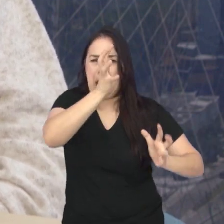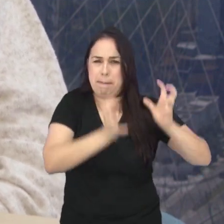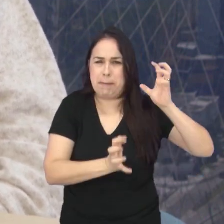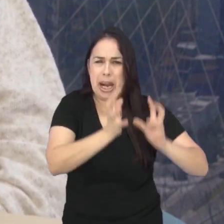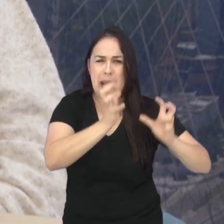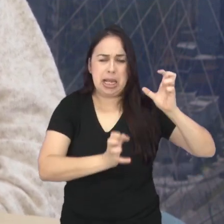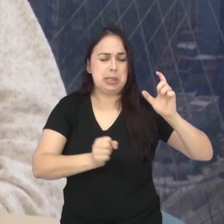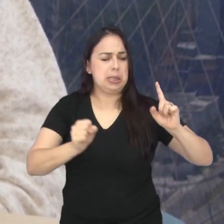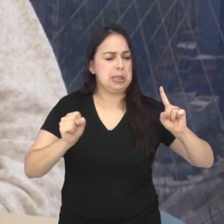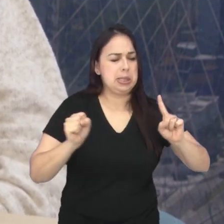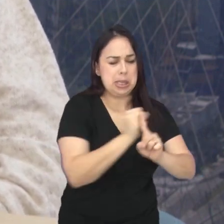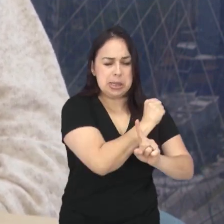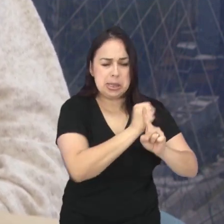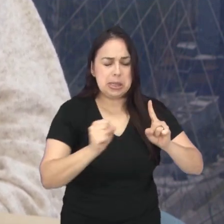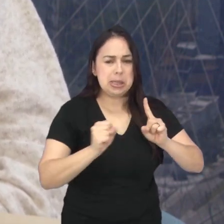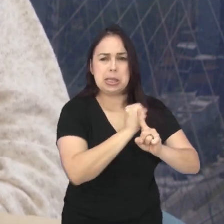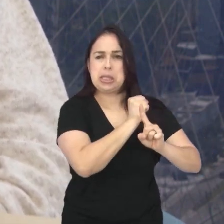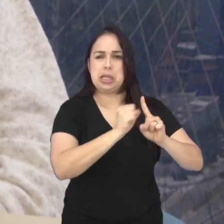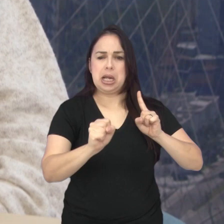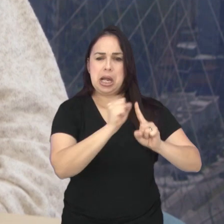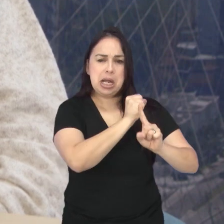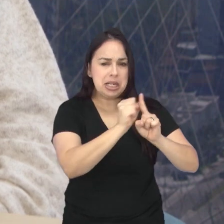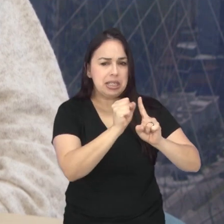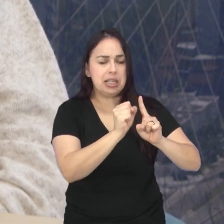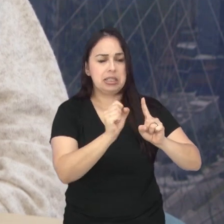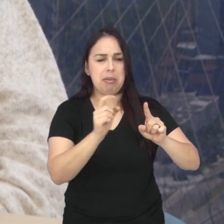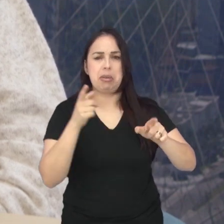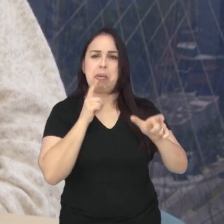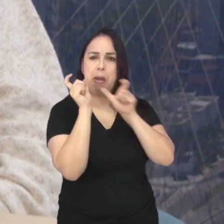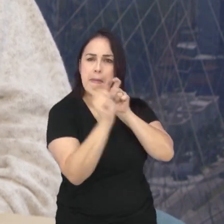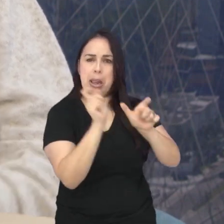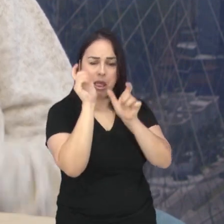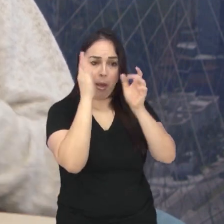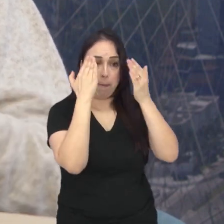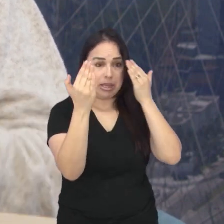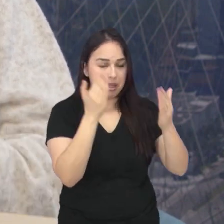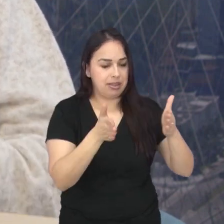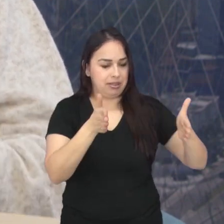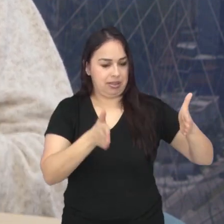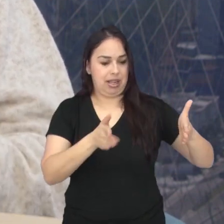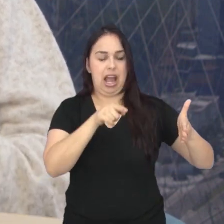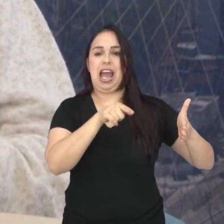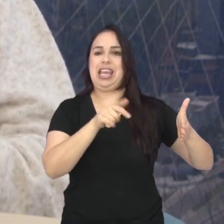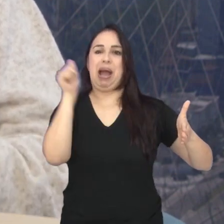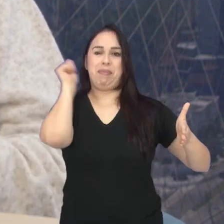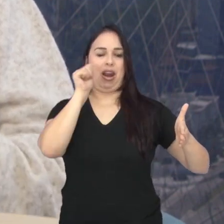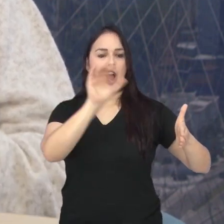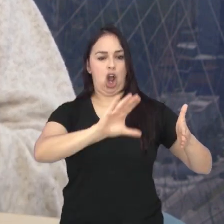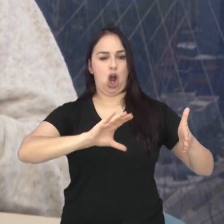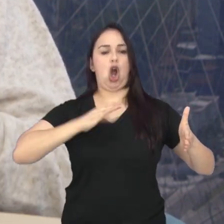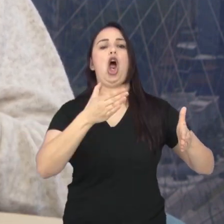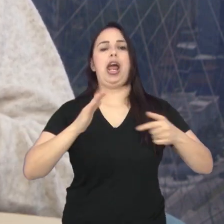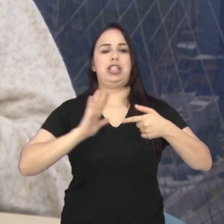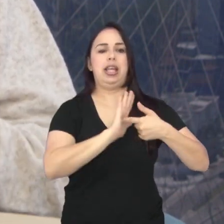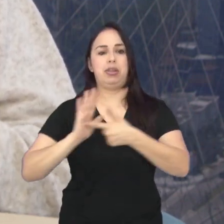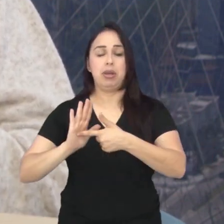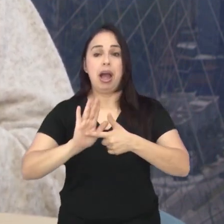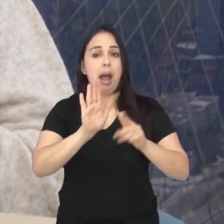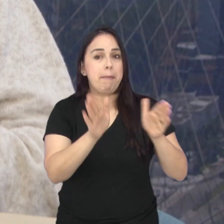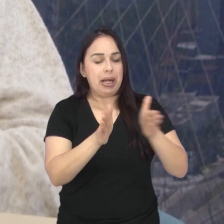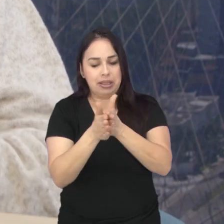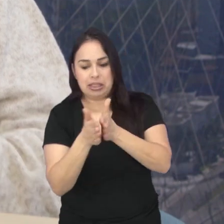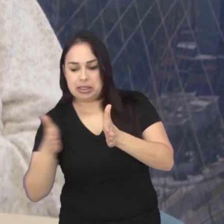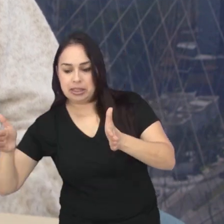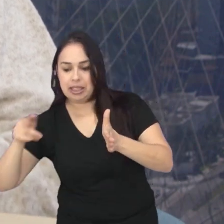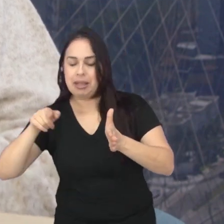de agressão, mesmo que sejam agressões psicológicas, ela esteja com coragem naquele momento. Mas depois que vai para a fase